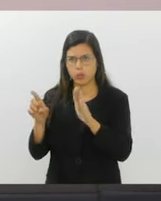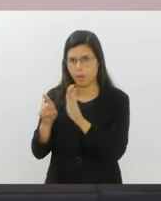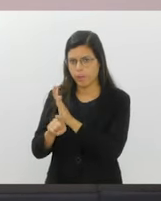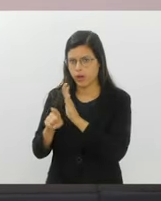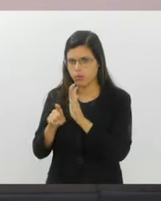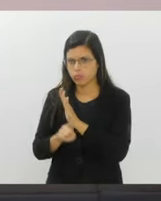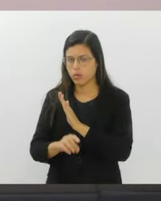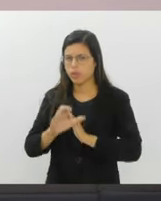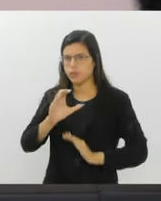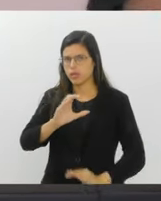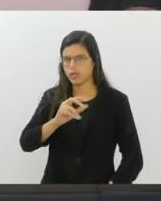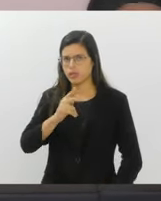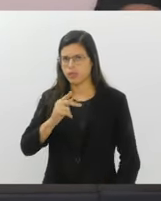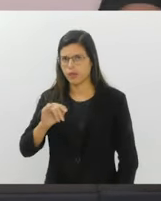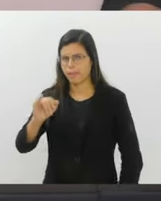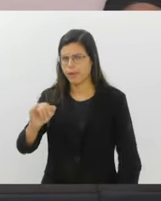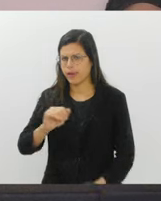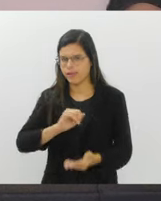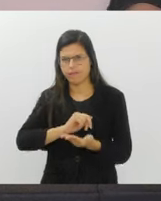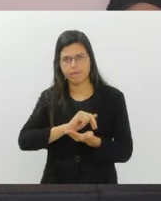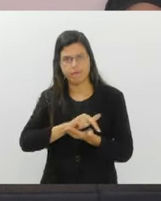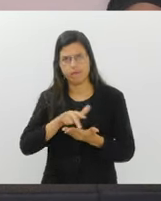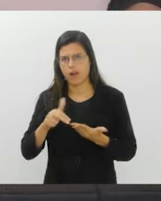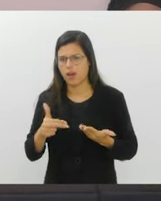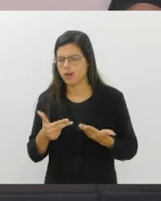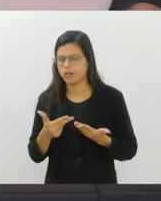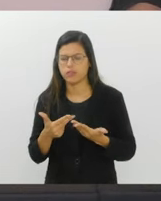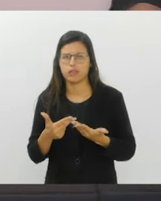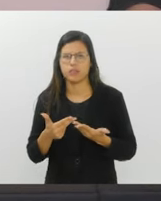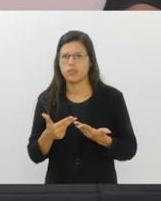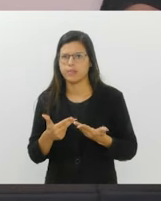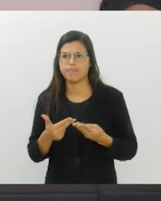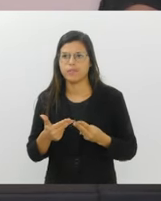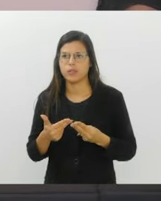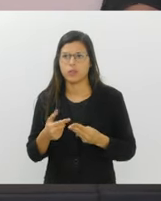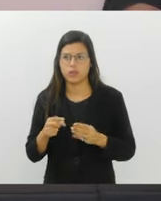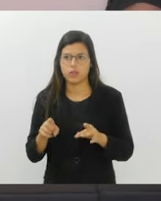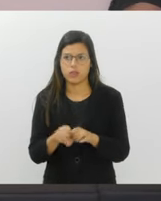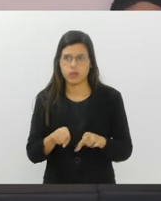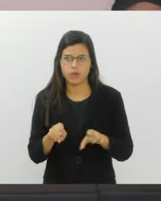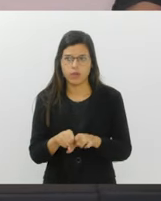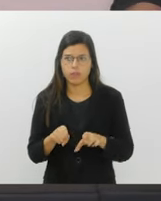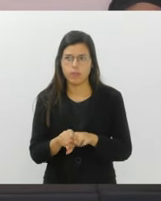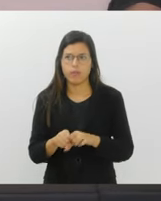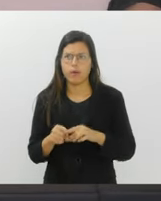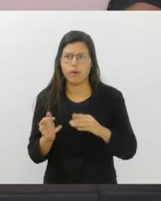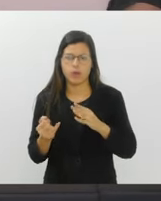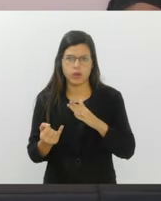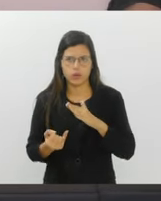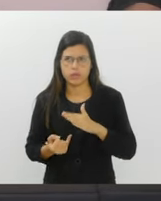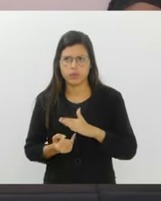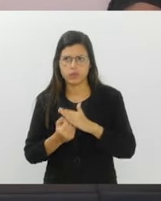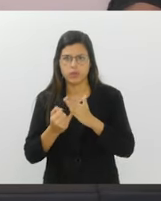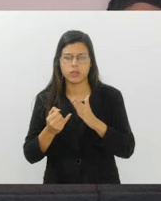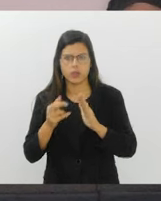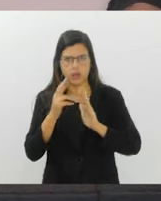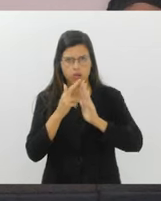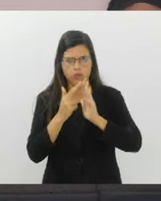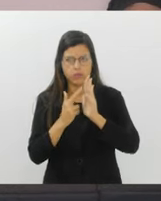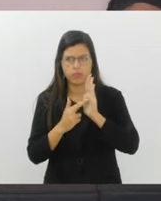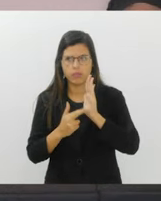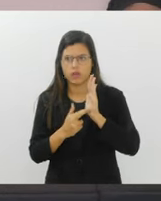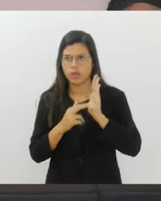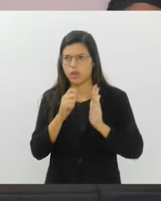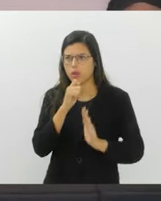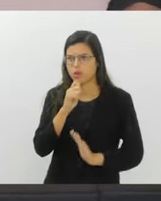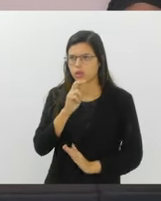CPI, inclusive diversas vezes na Supervia e até a agência reguladora à época, que ainda não era